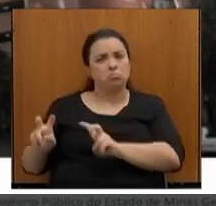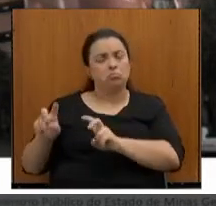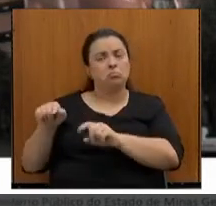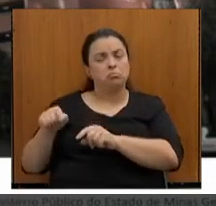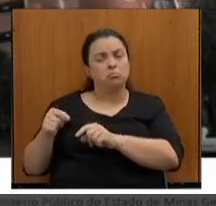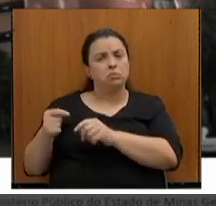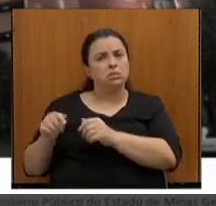nós resolvemos